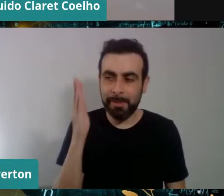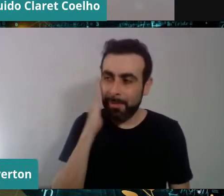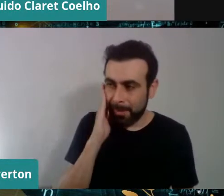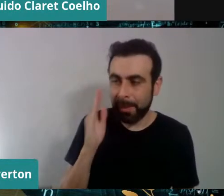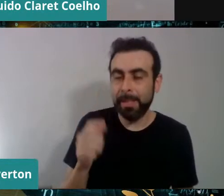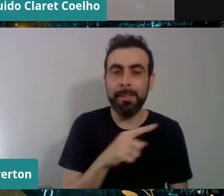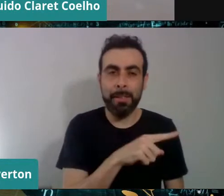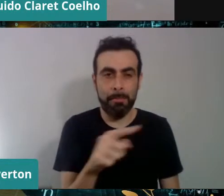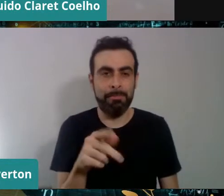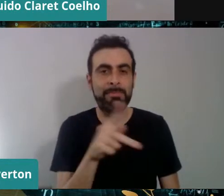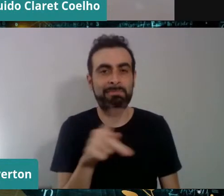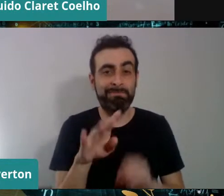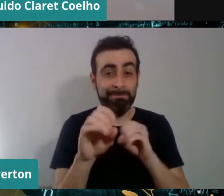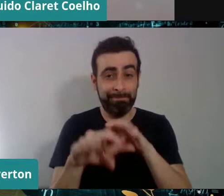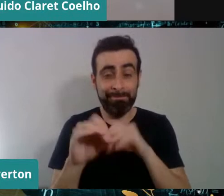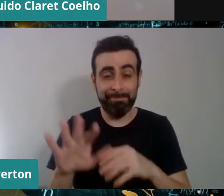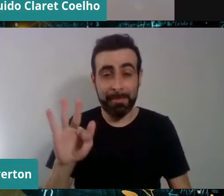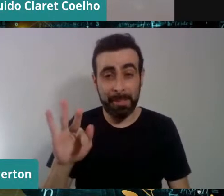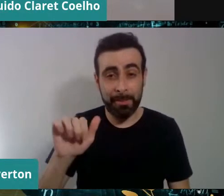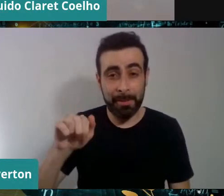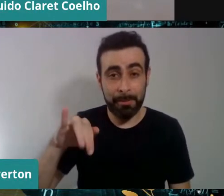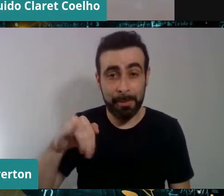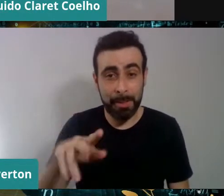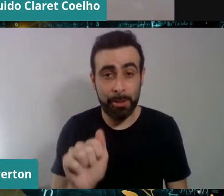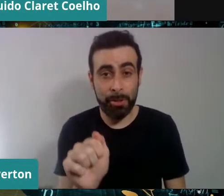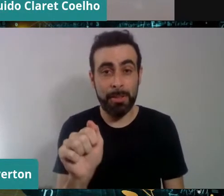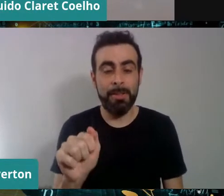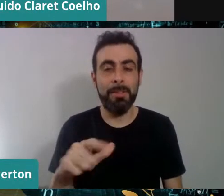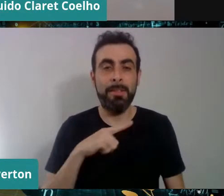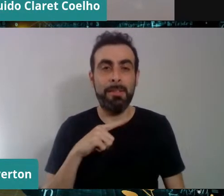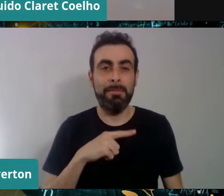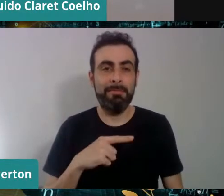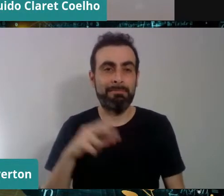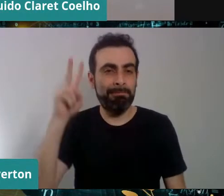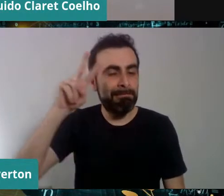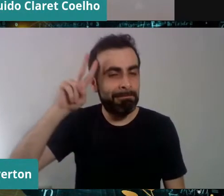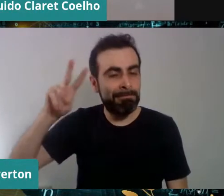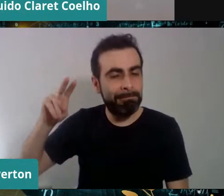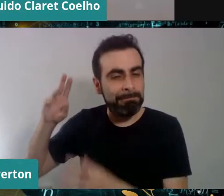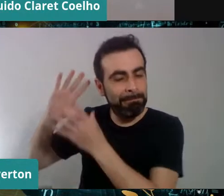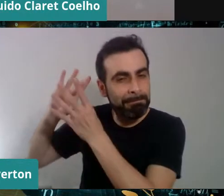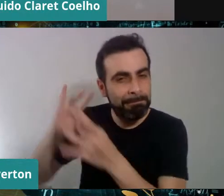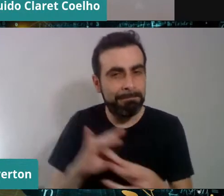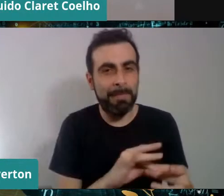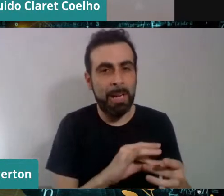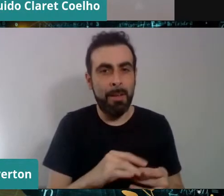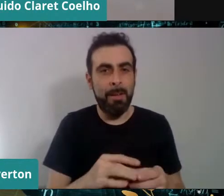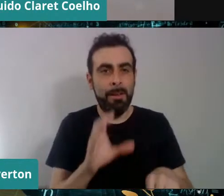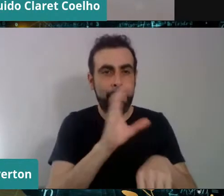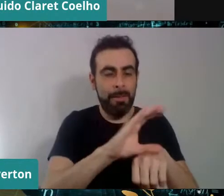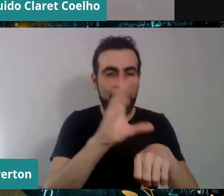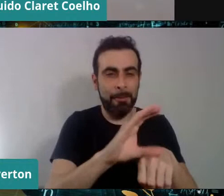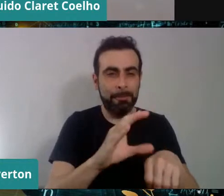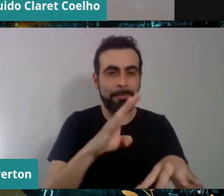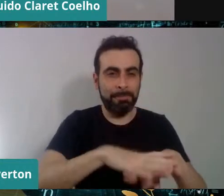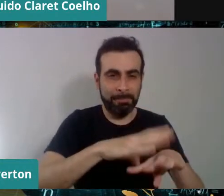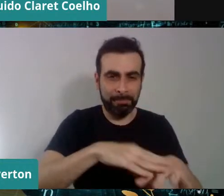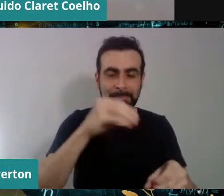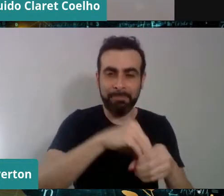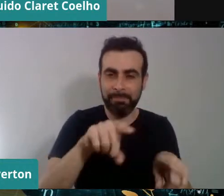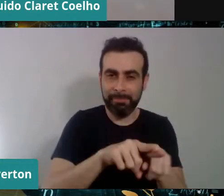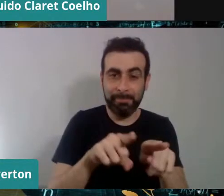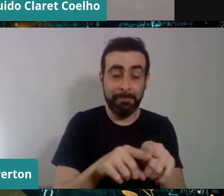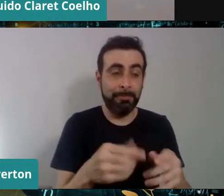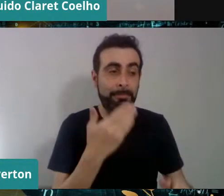que lecionou na Fafija, que faz parte da história do curso de matemática da Fafija. Eu quero convidá-lo também